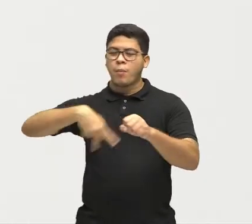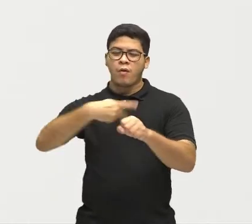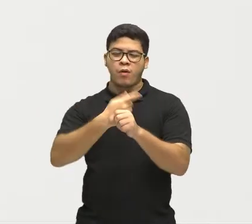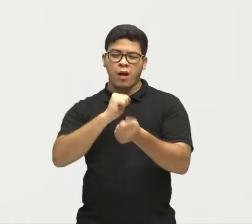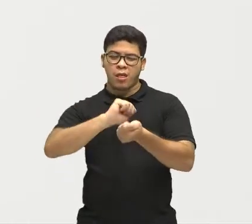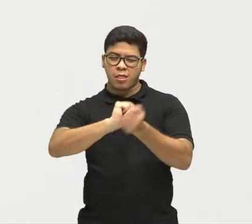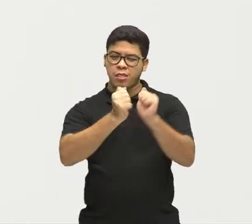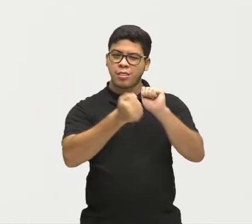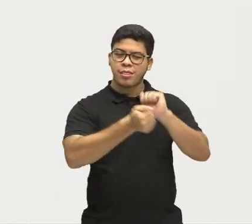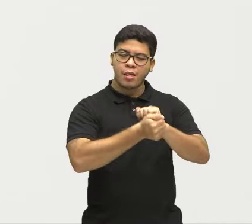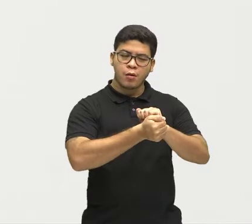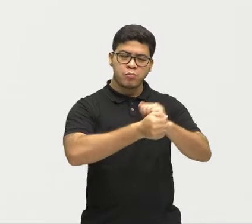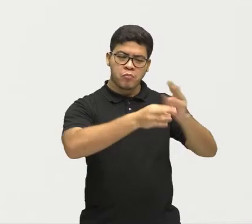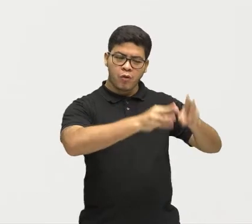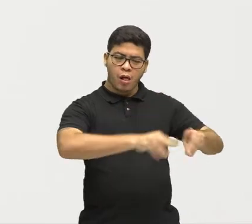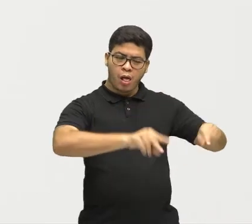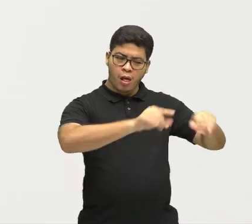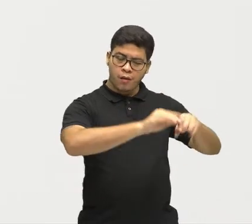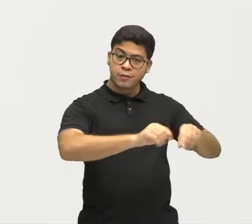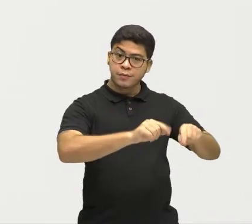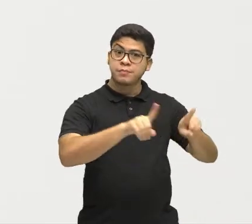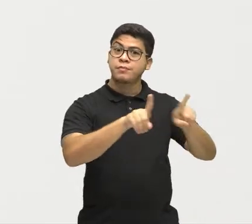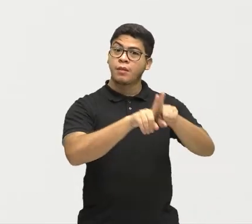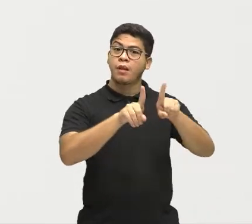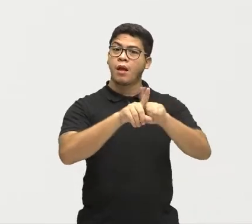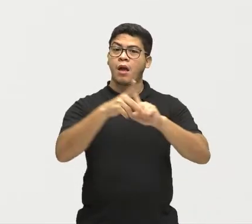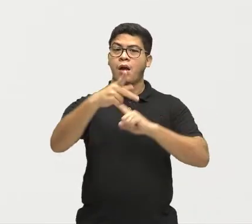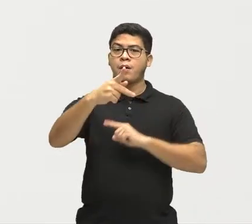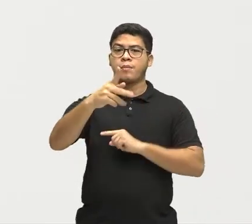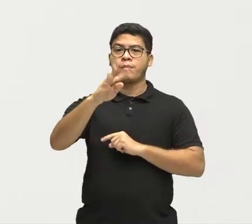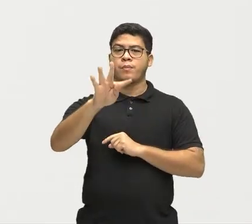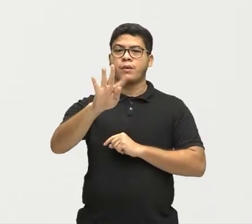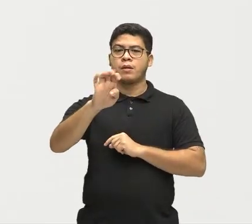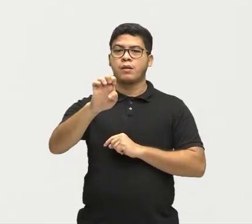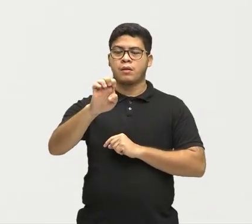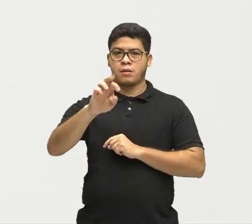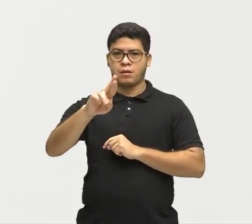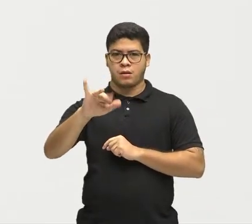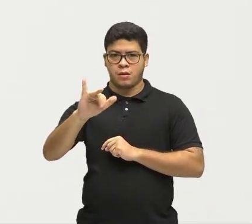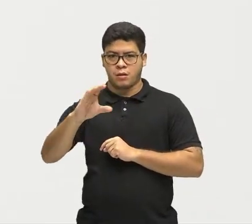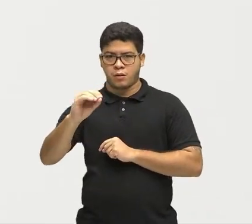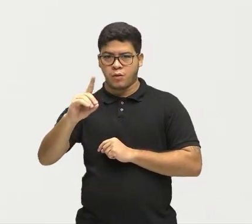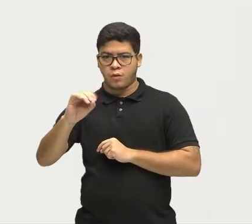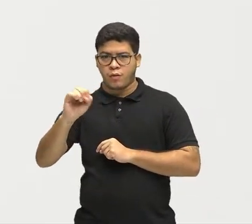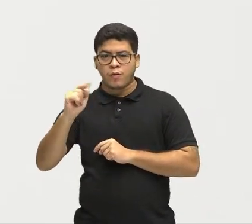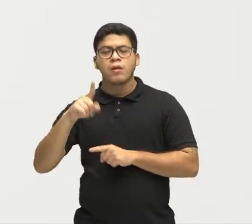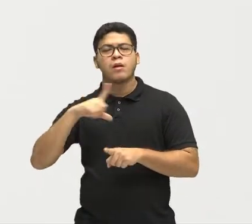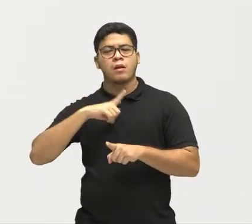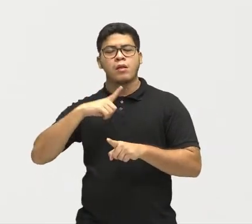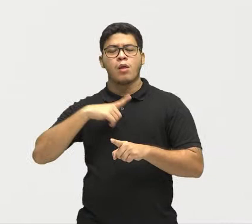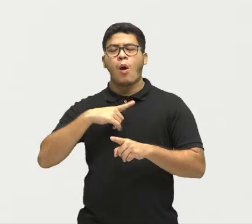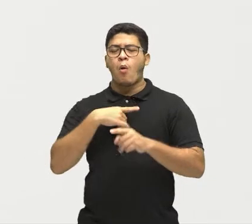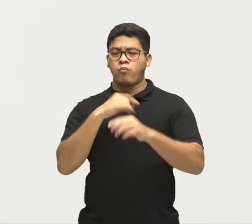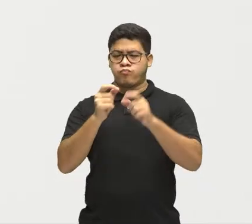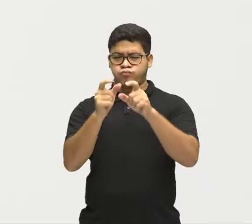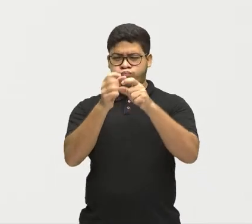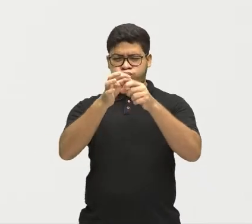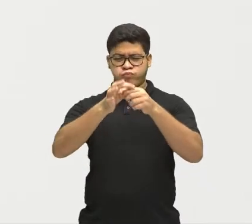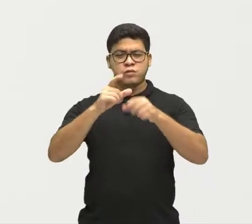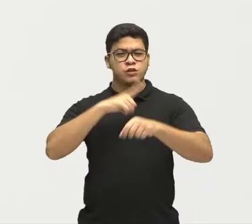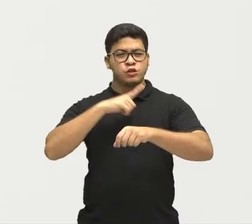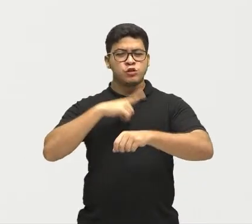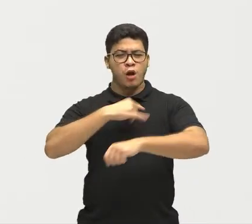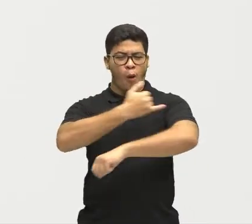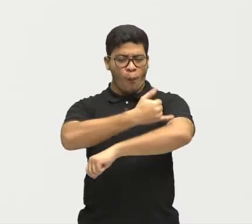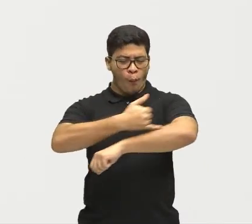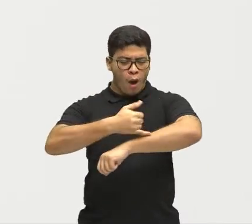aí, a gente tem as pteridófitas, que são as primeiras plantas com tecidos vasculares, ou seja, que começa a